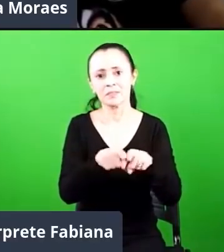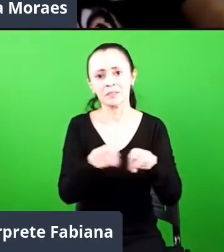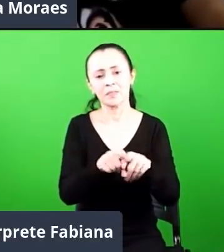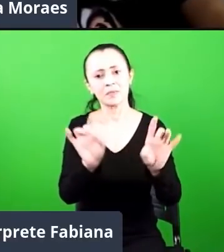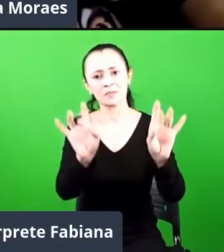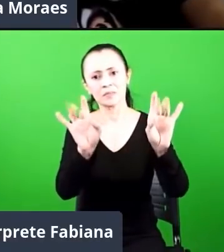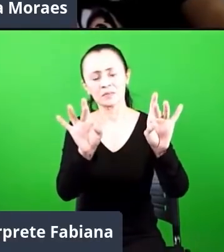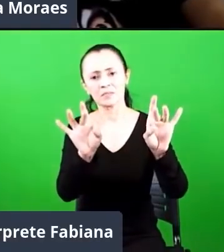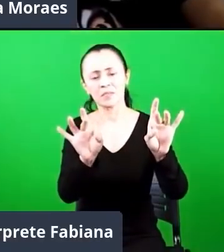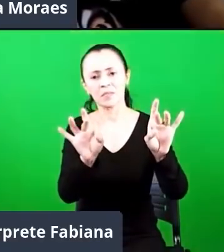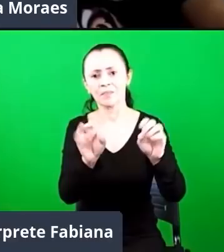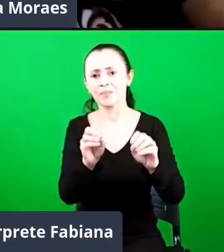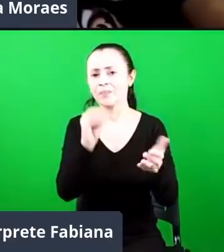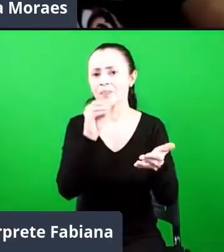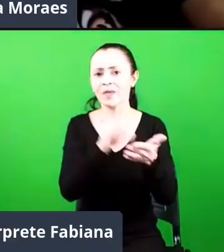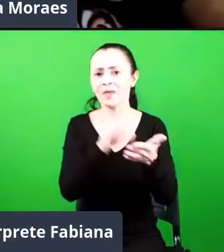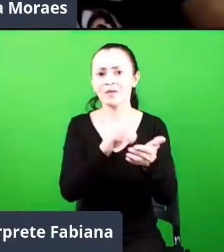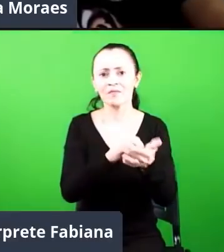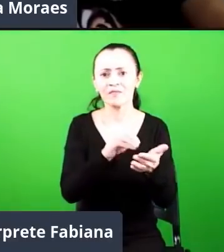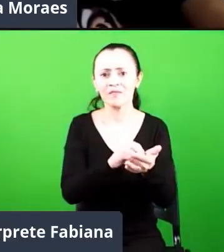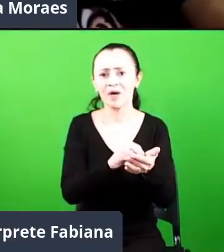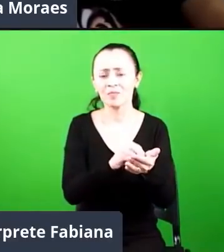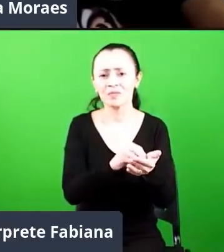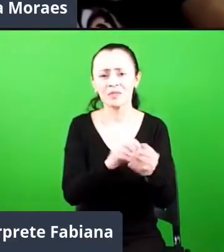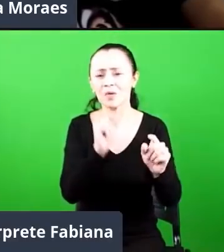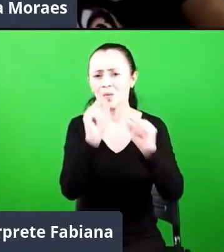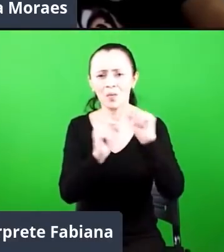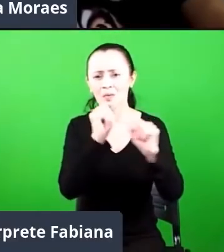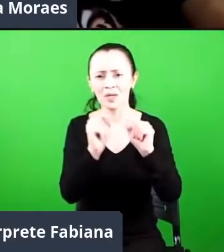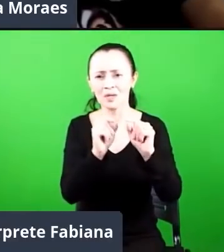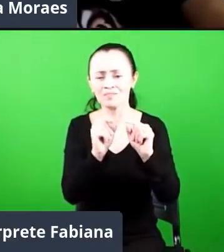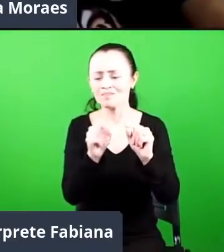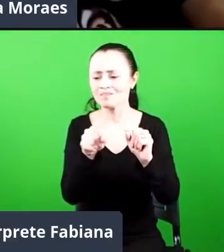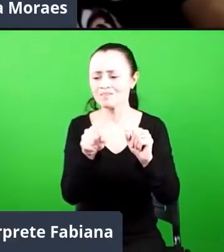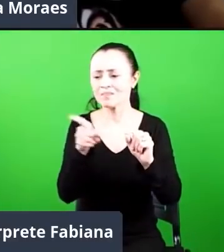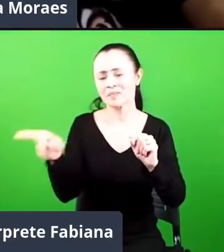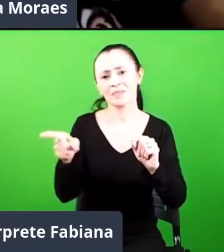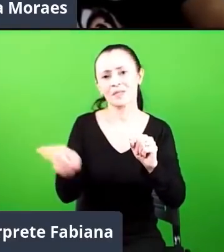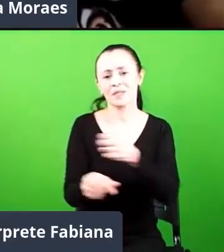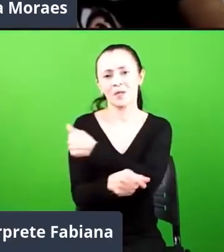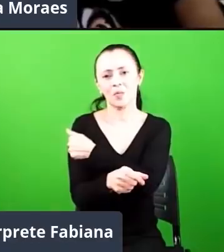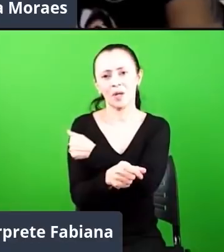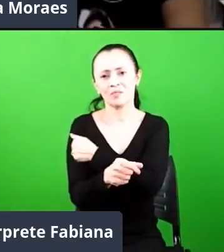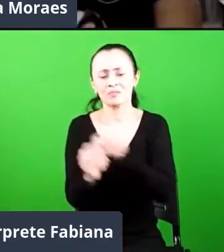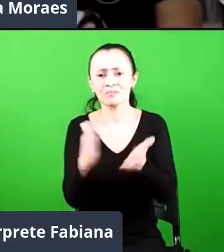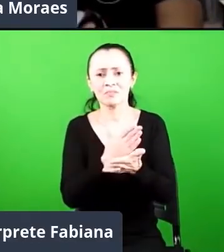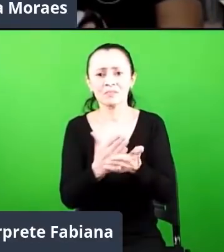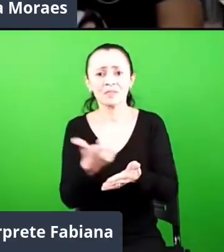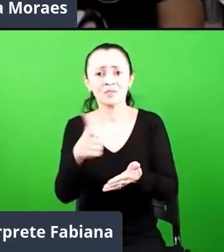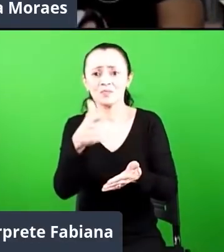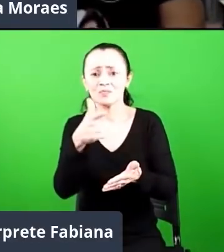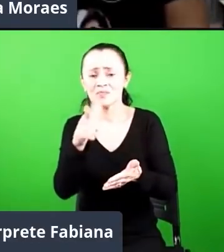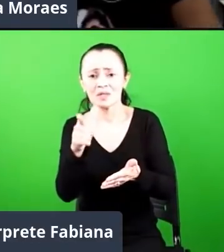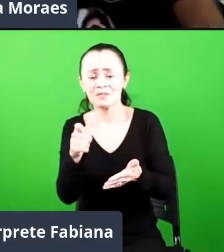de infraestrutura que o nosso aluno principalmente tem, né? Então, nós não podemos comparar o aluno lá